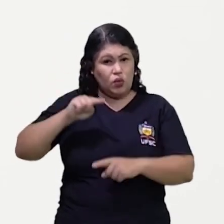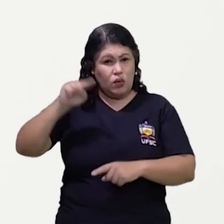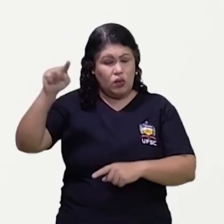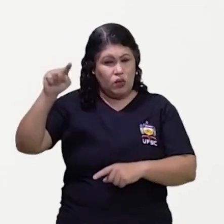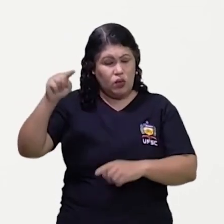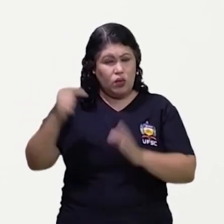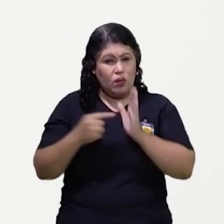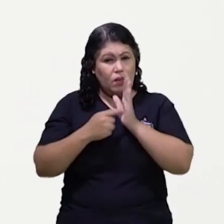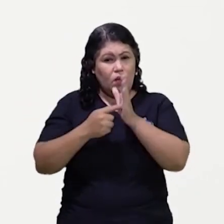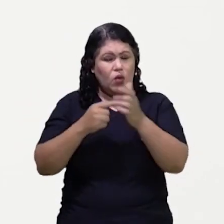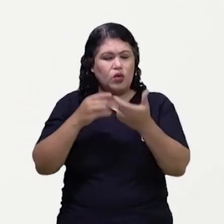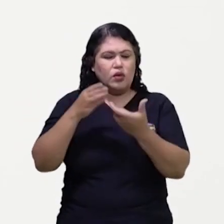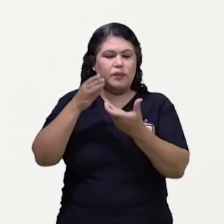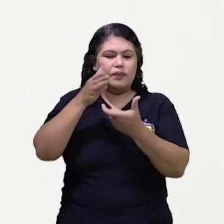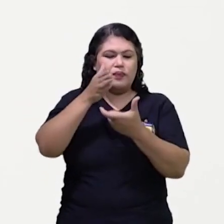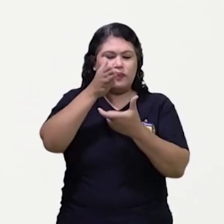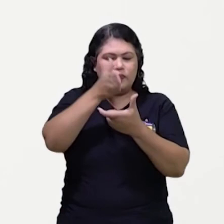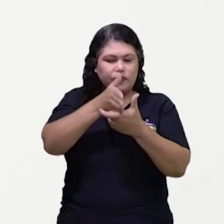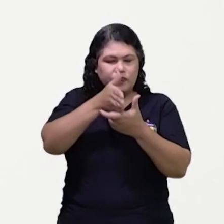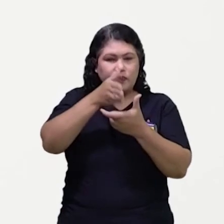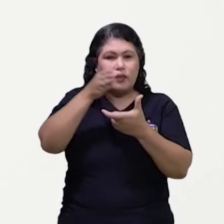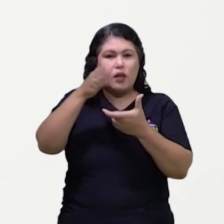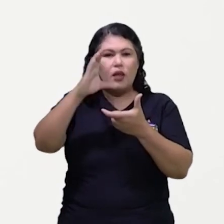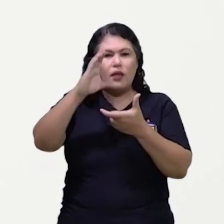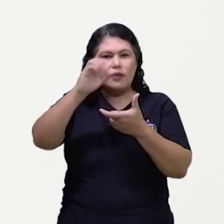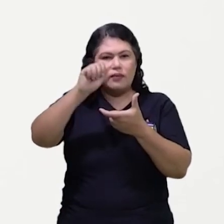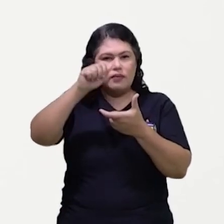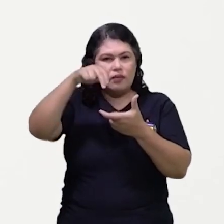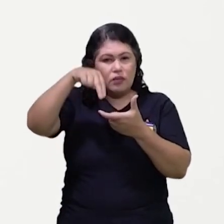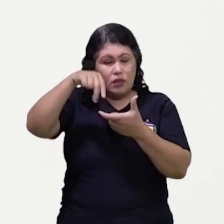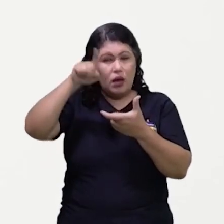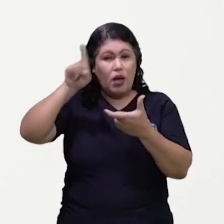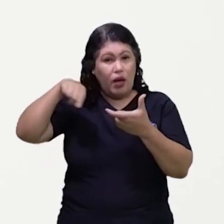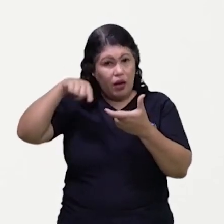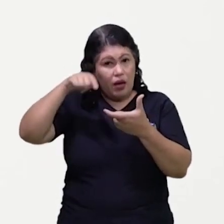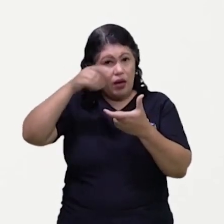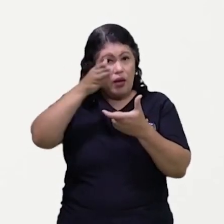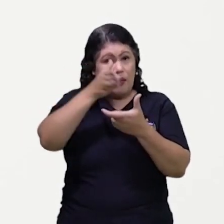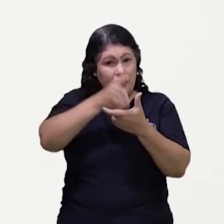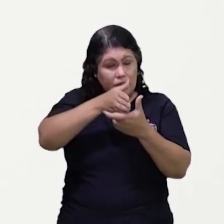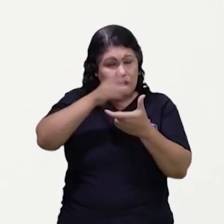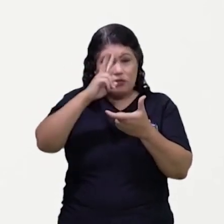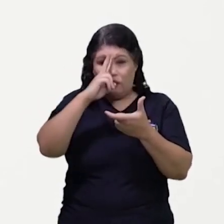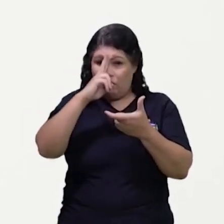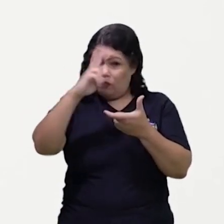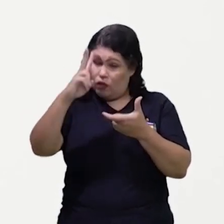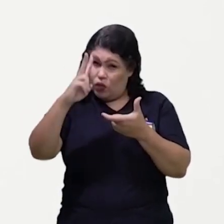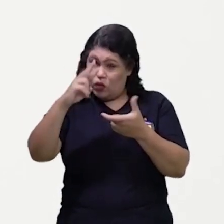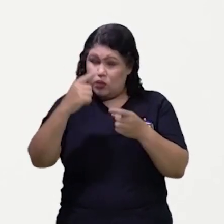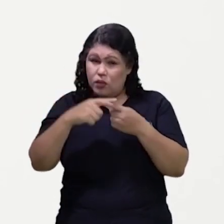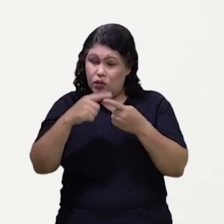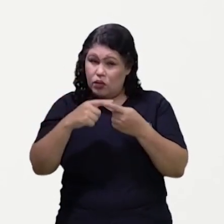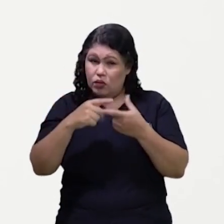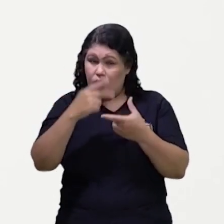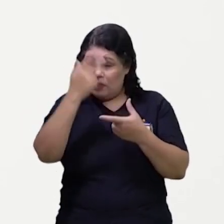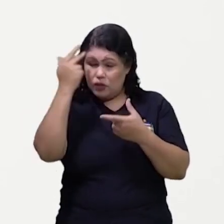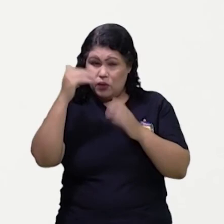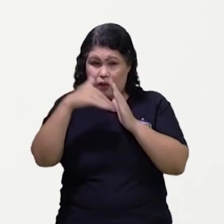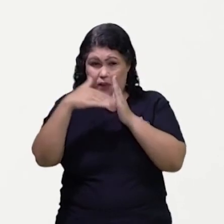a sílaba tônica. É aonde demora mais o som, aonde eu tenho mais entonação, aonde eu falo com mais força.